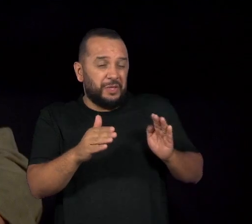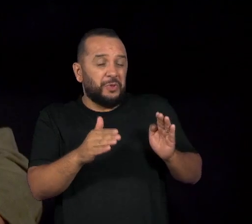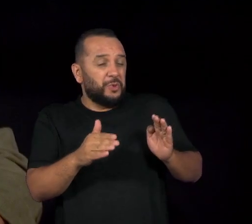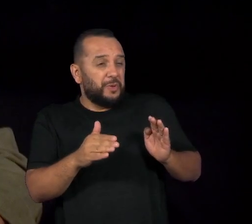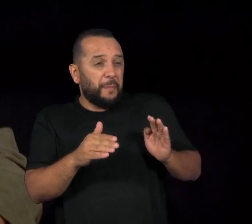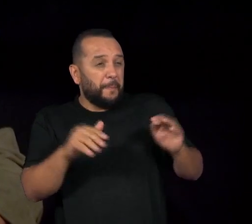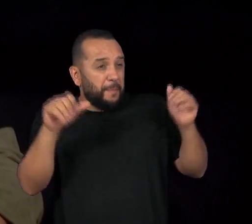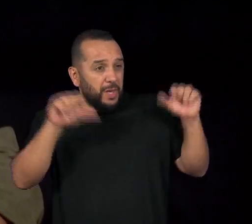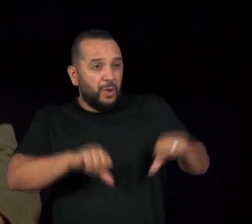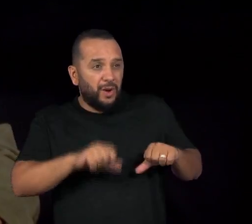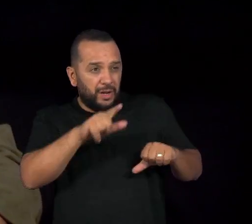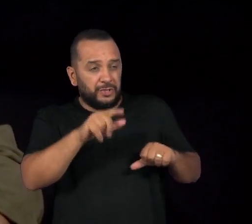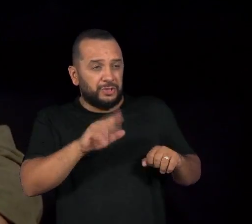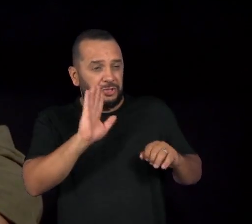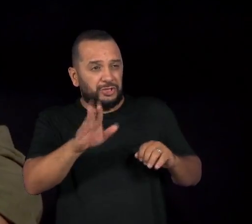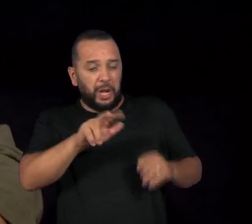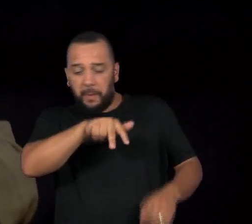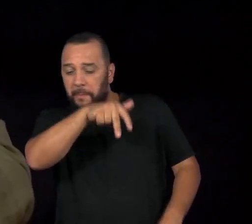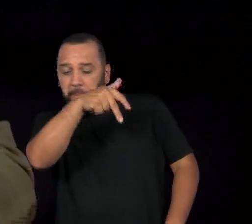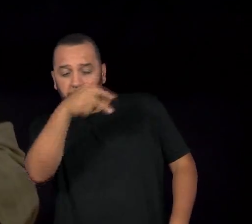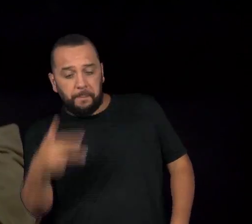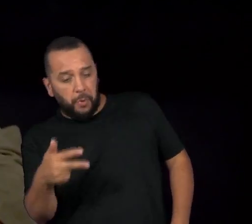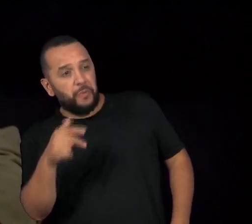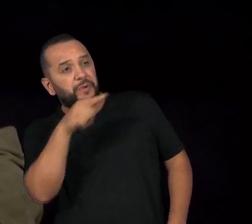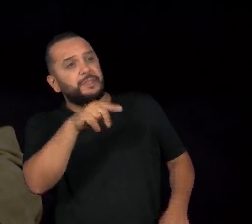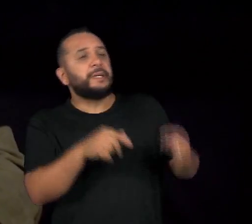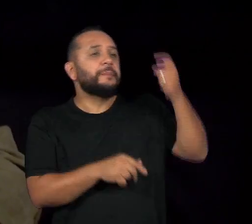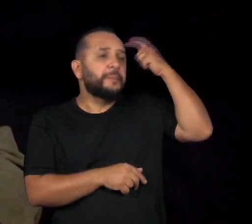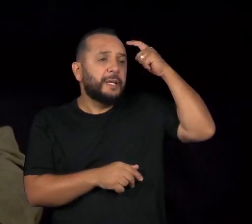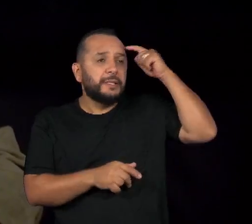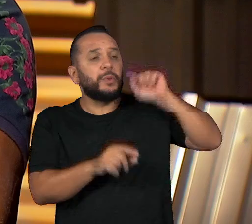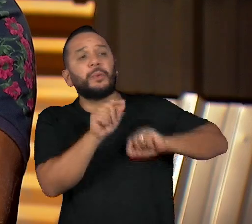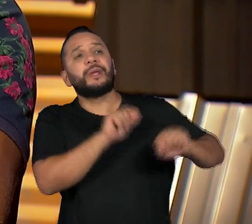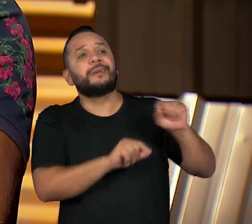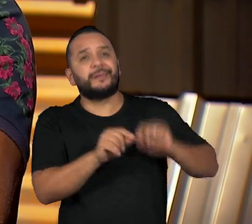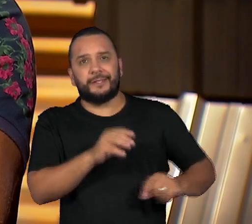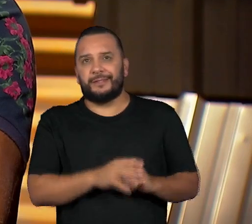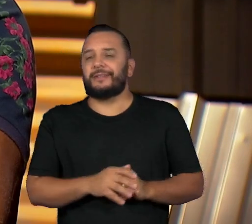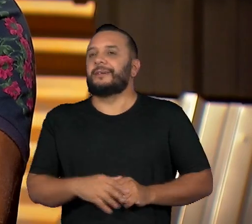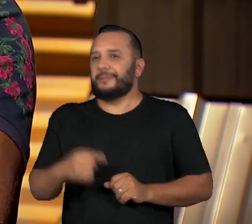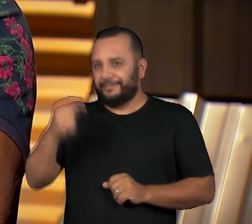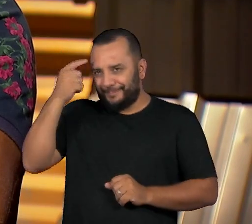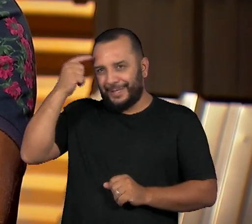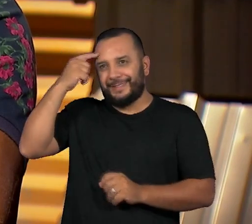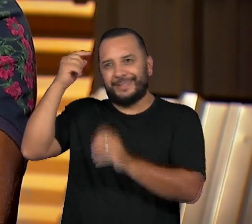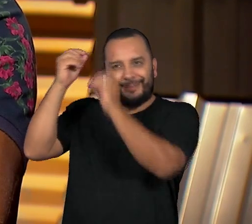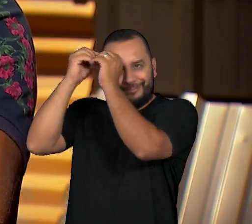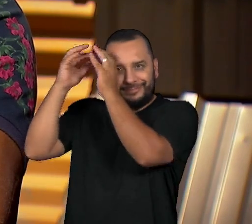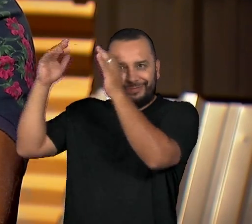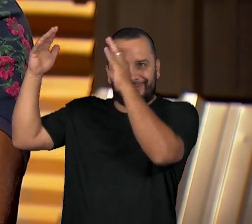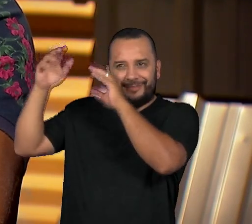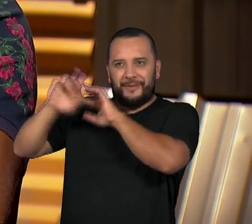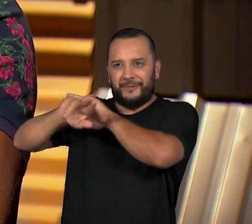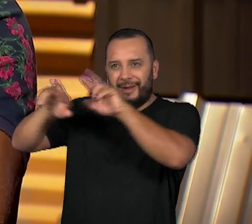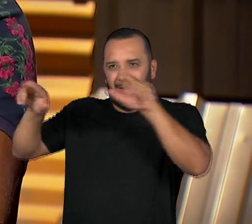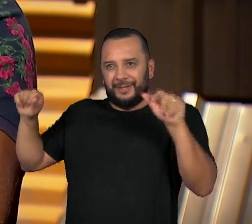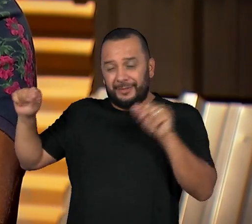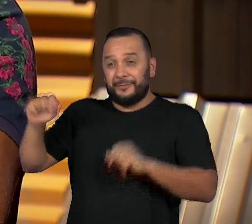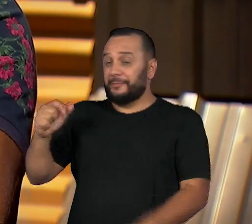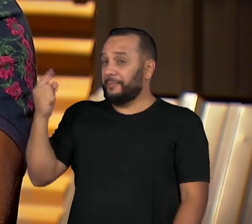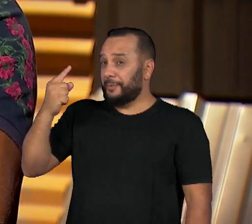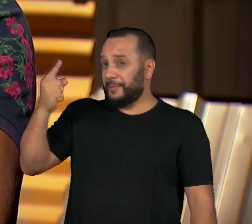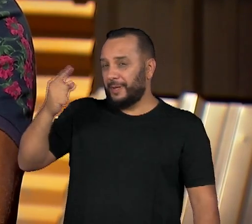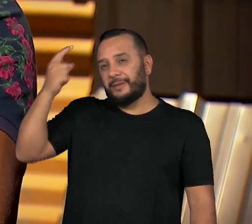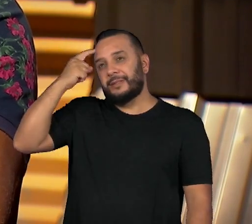porrada, o que você pensa? Tem pensamento ali? Tem vários. Vários? O primeiro pensamento